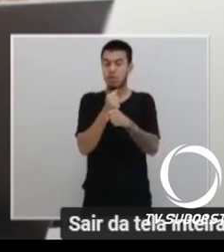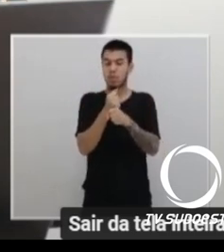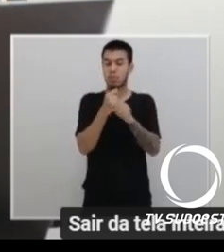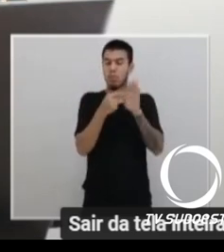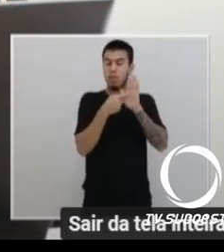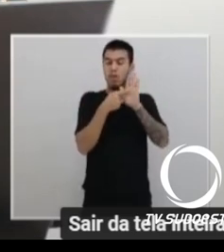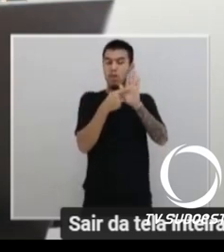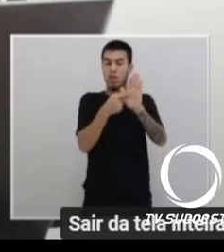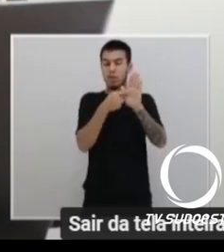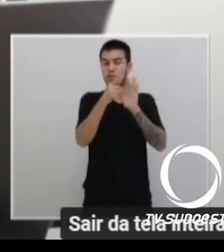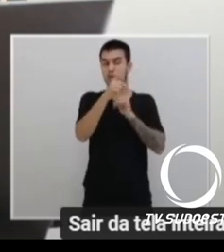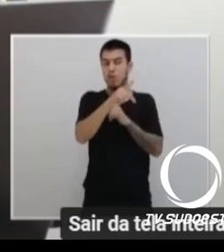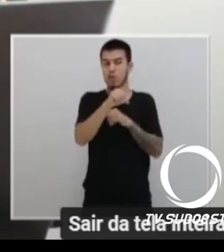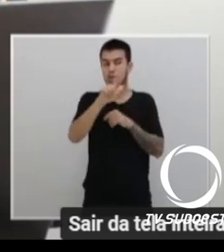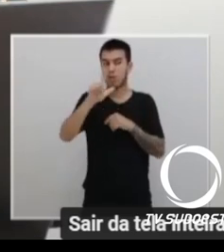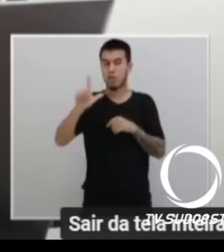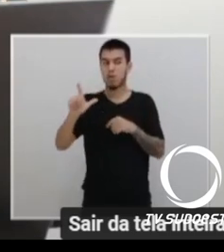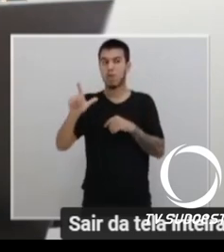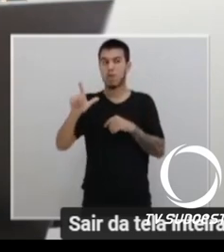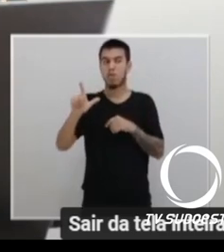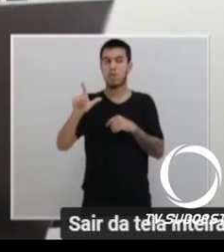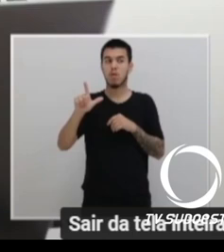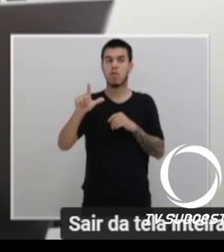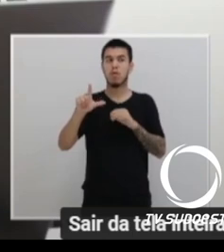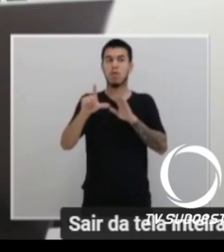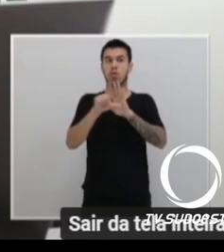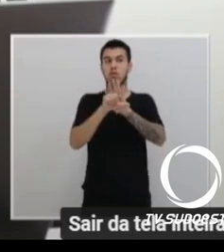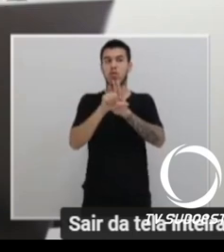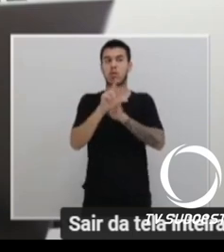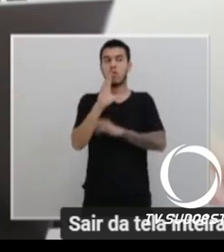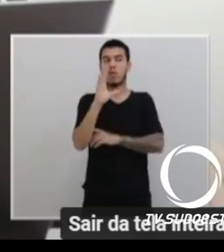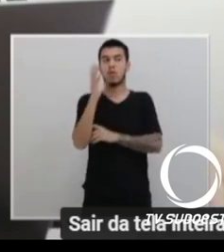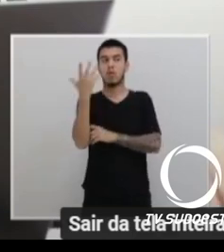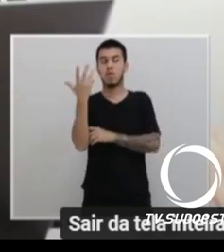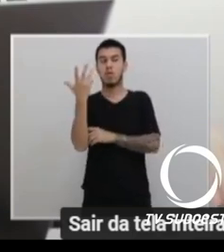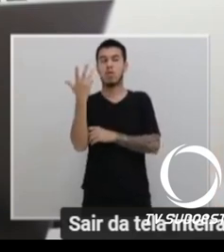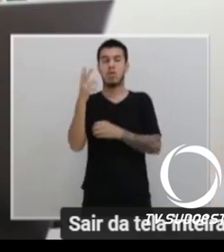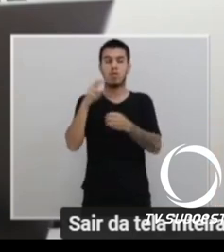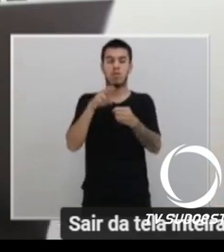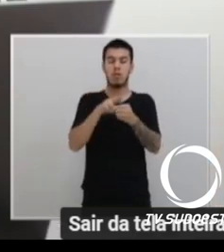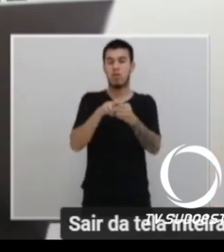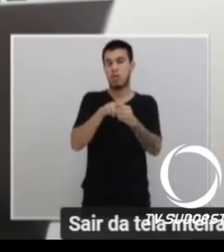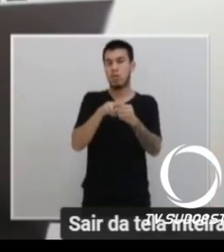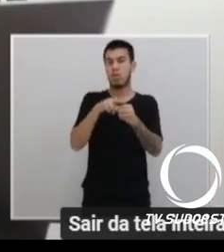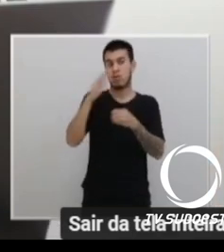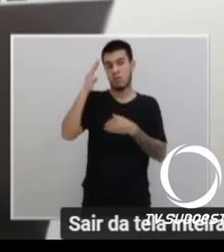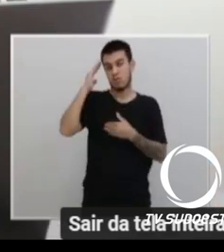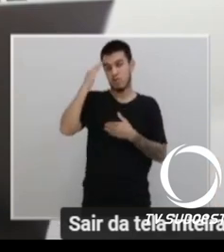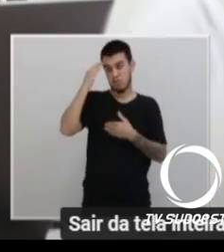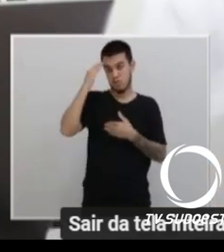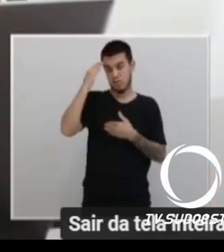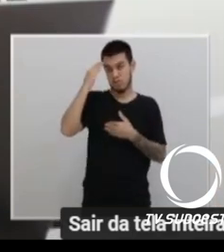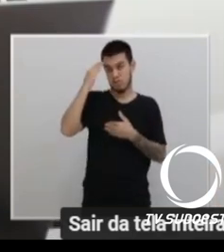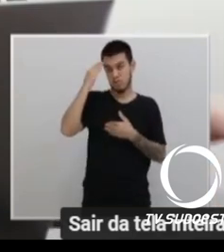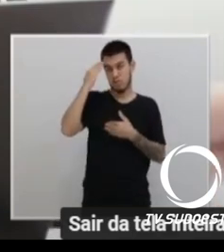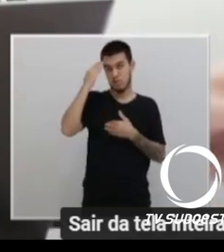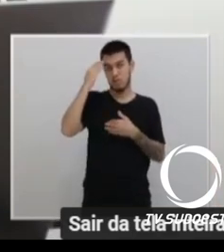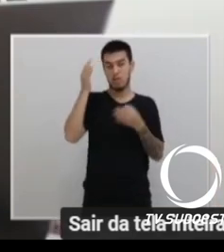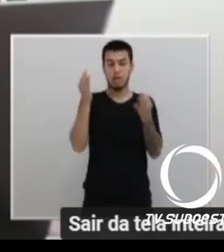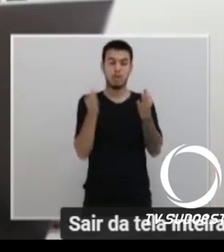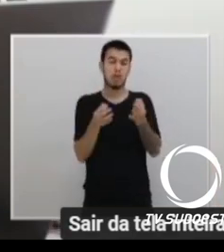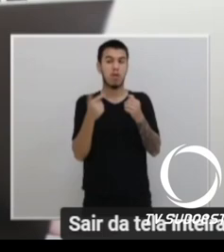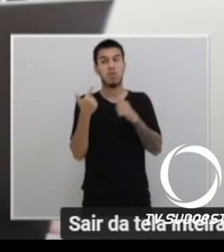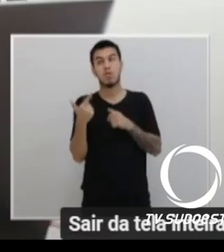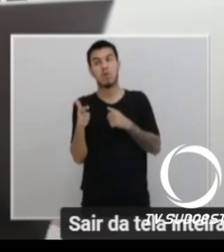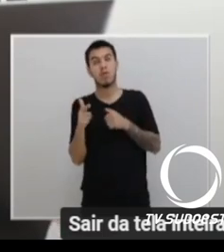fazendo é o que está no na lei orgânica está no regimento da casa não precisamos entender se é correto não é correto Então